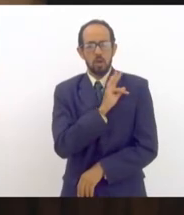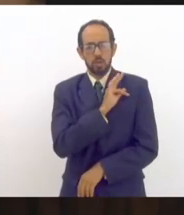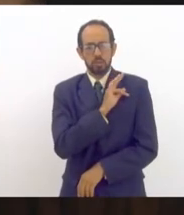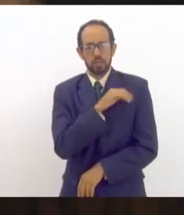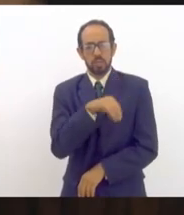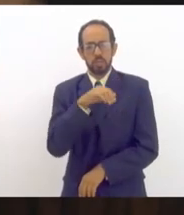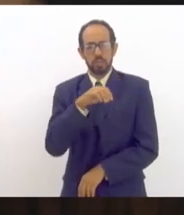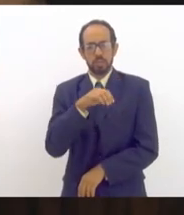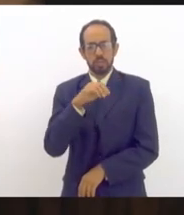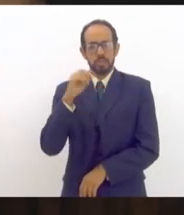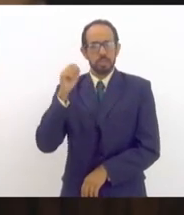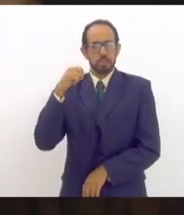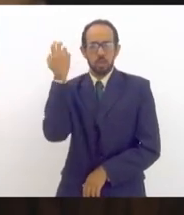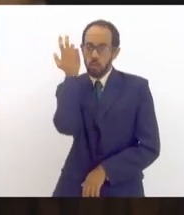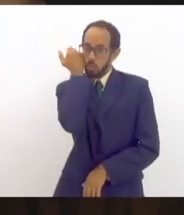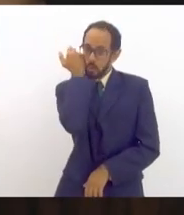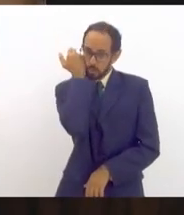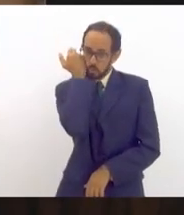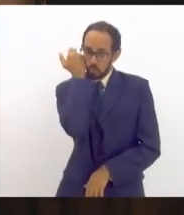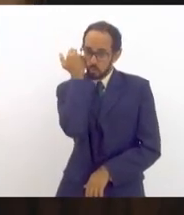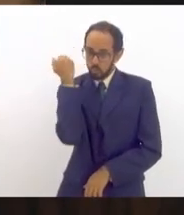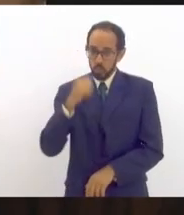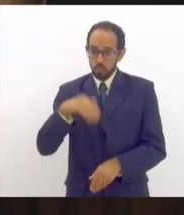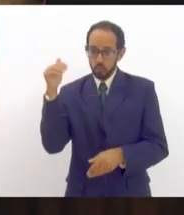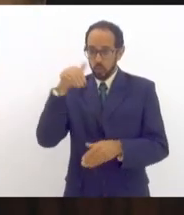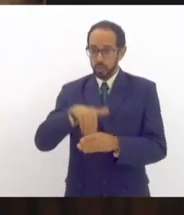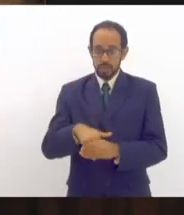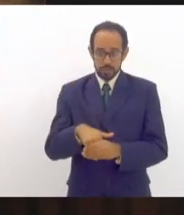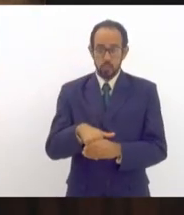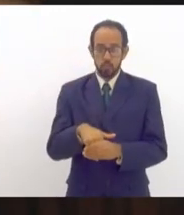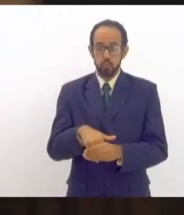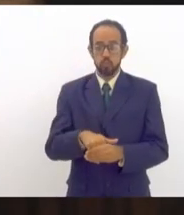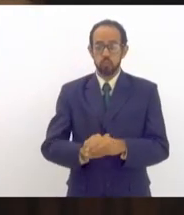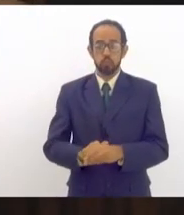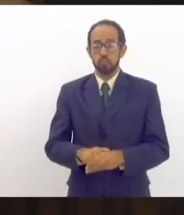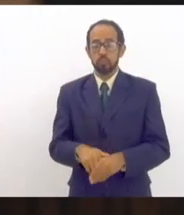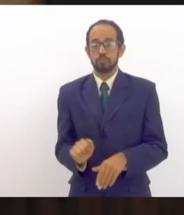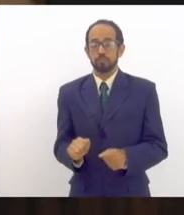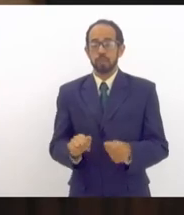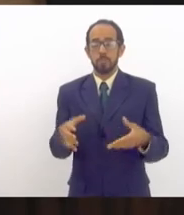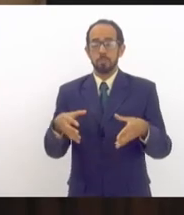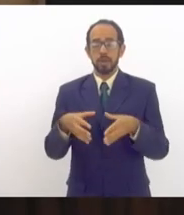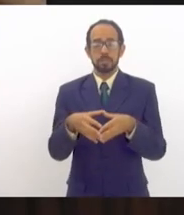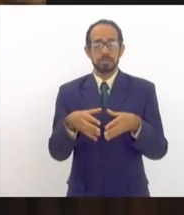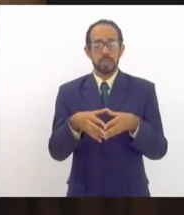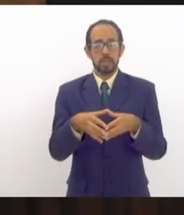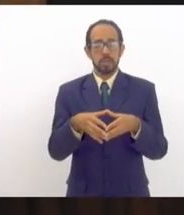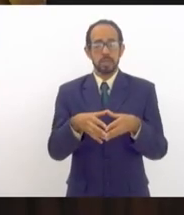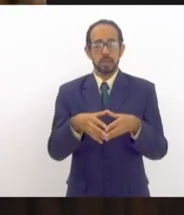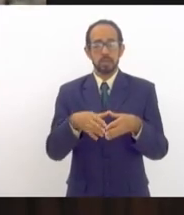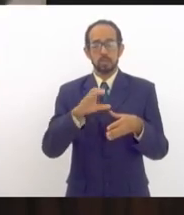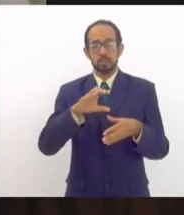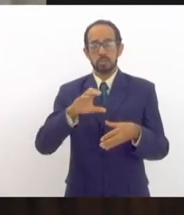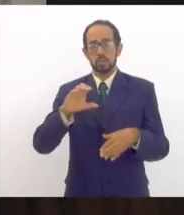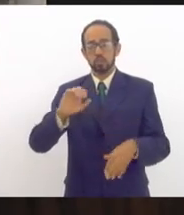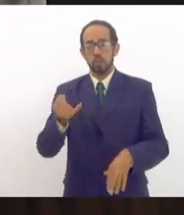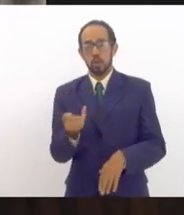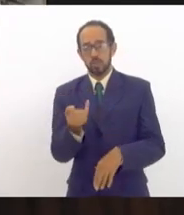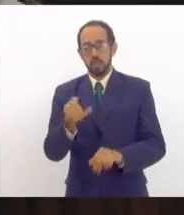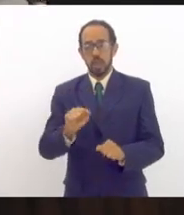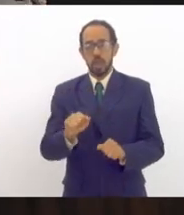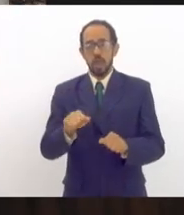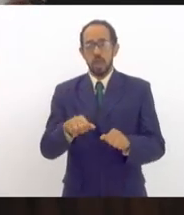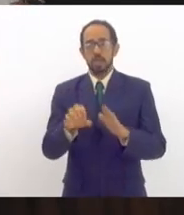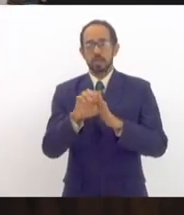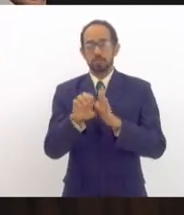votação em votação parecida Comissão de Justiça as